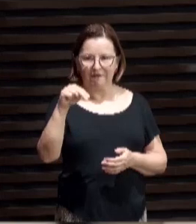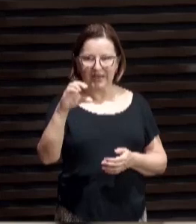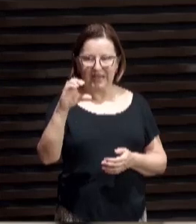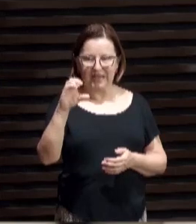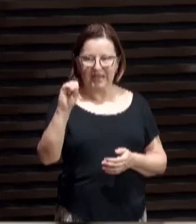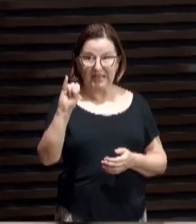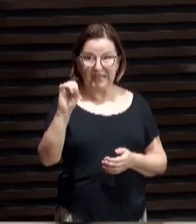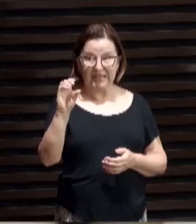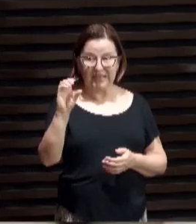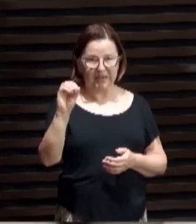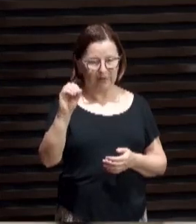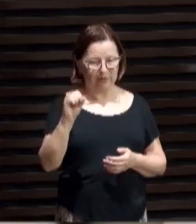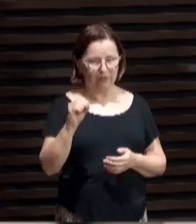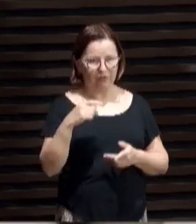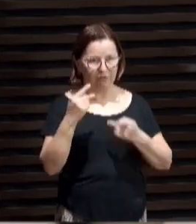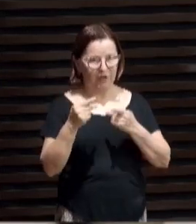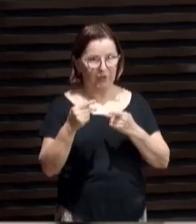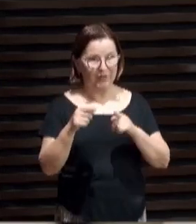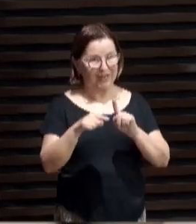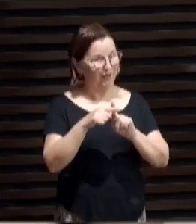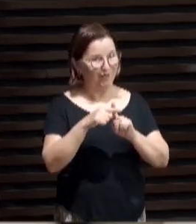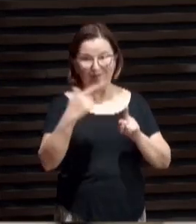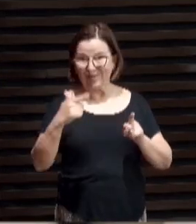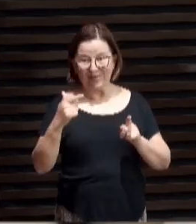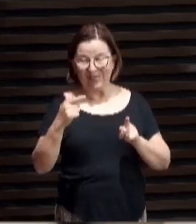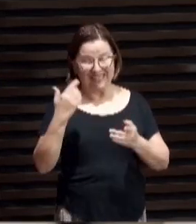derrota, ela tem pura vitória.